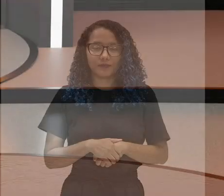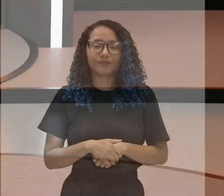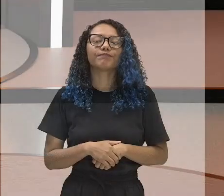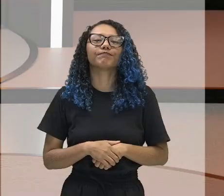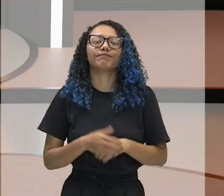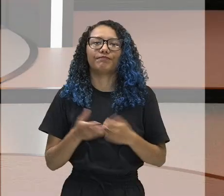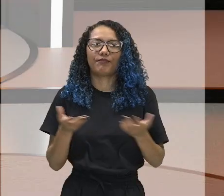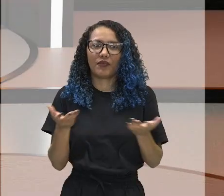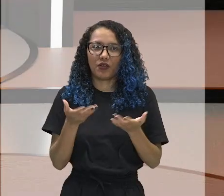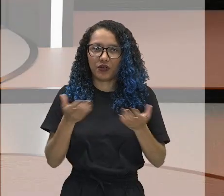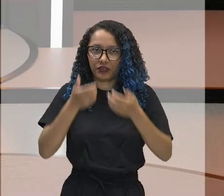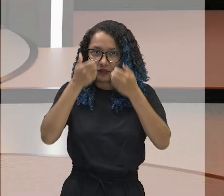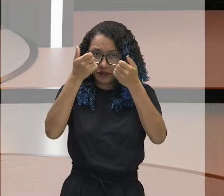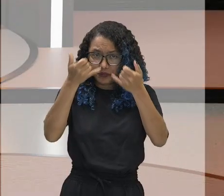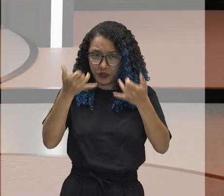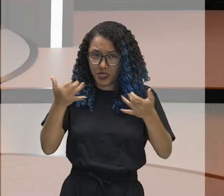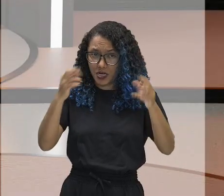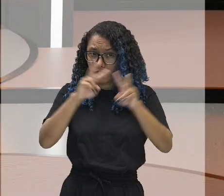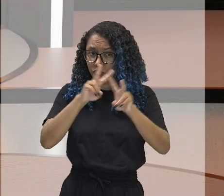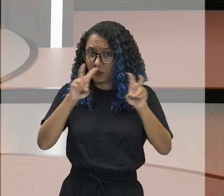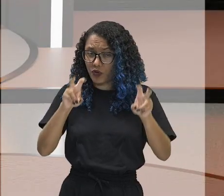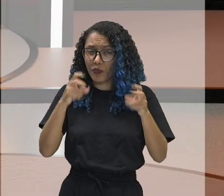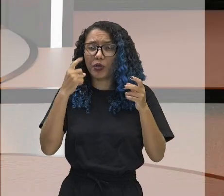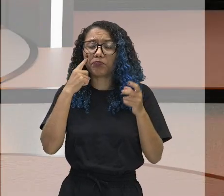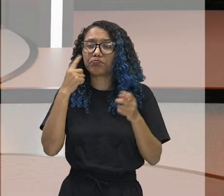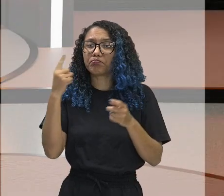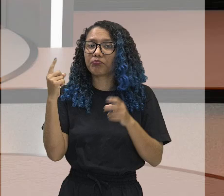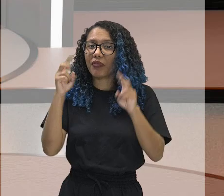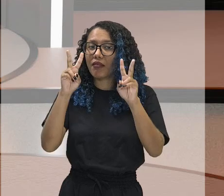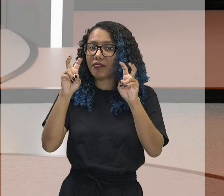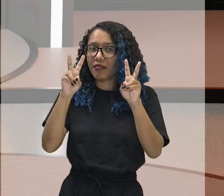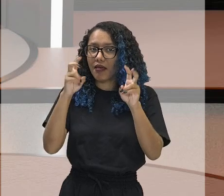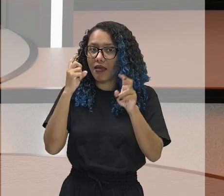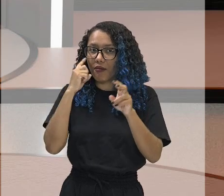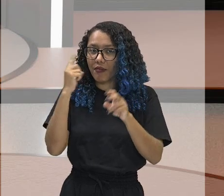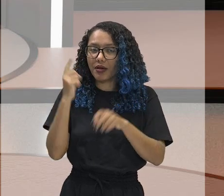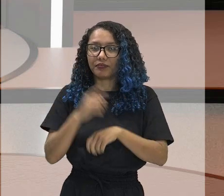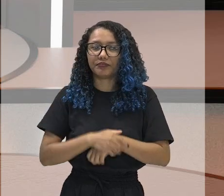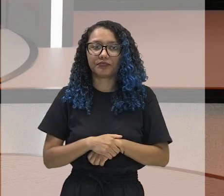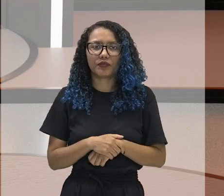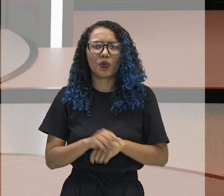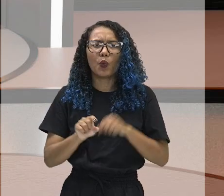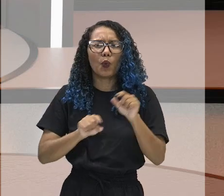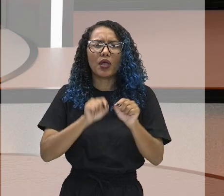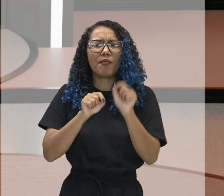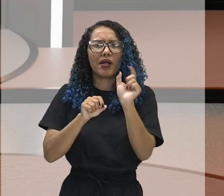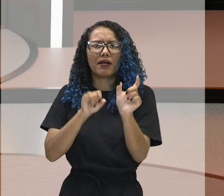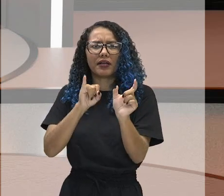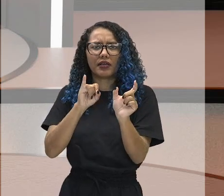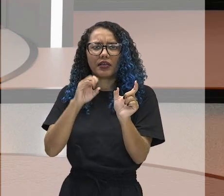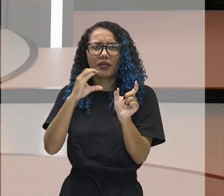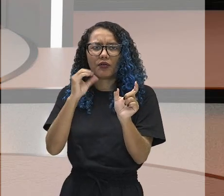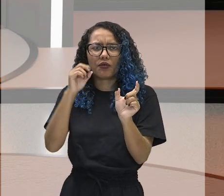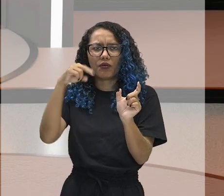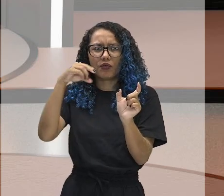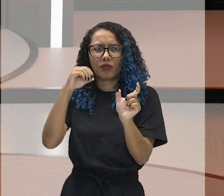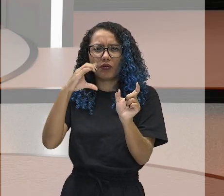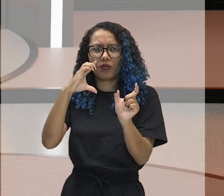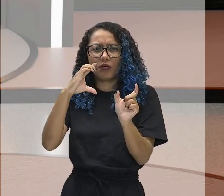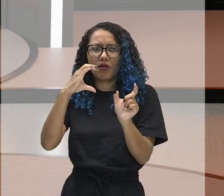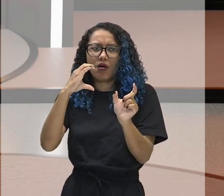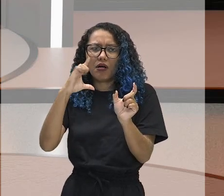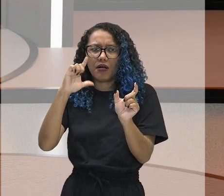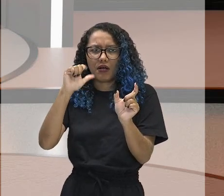Falaremos sobre a questão iconoclasta. Iconoclasta, professor? Da onde vem essa palavra? O senhor pode explicar para a gente o que